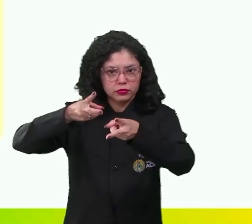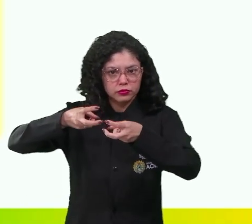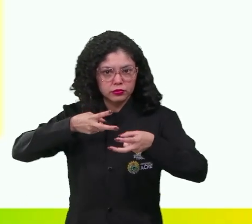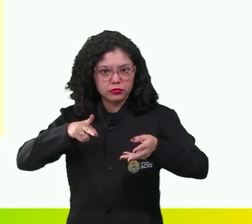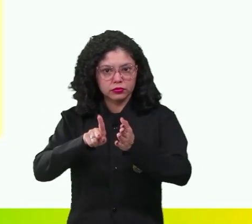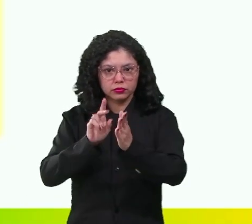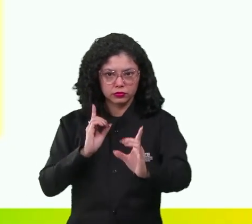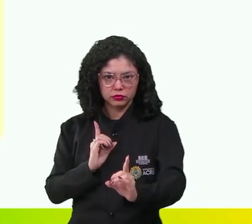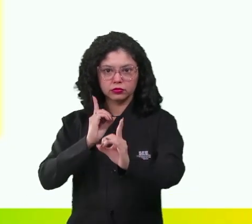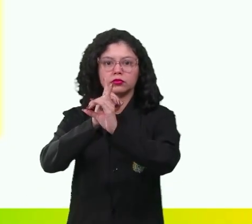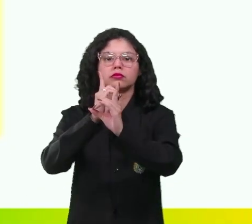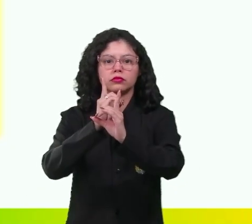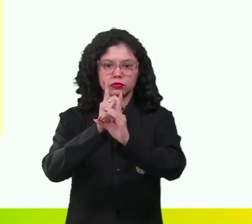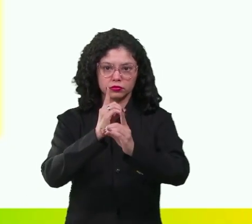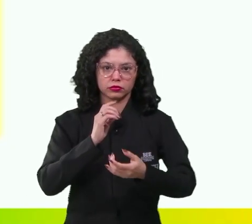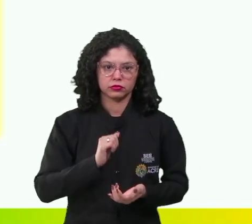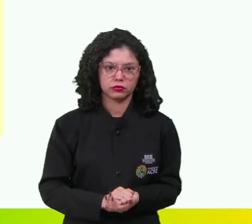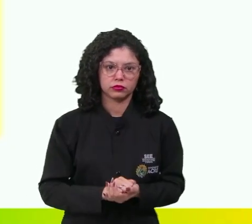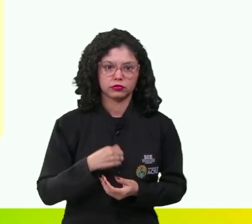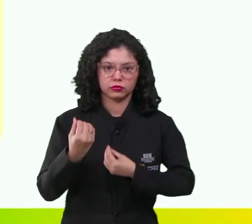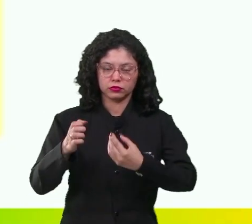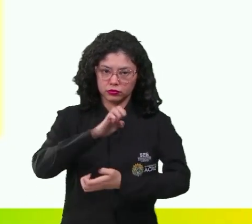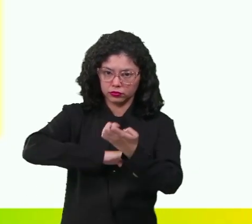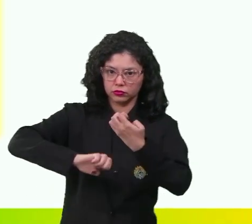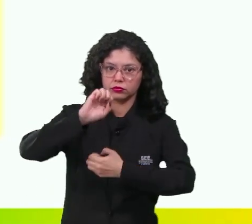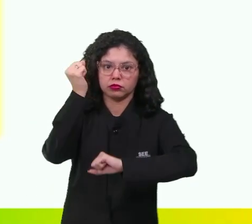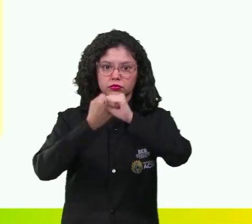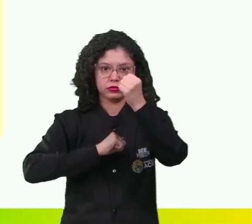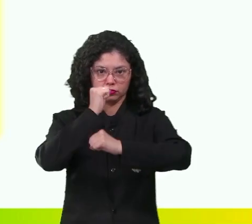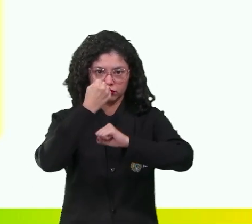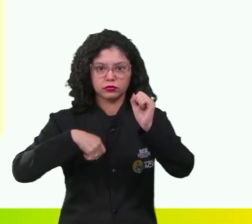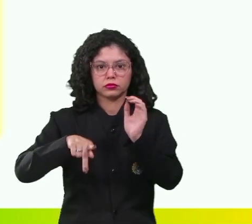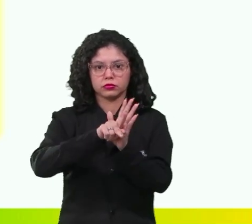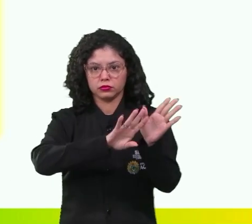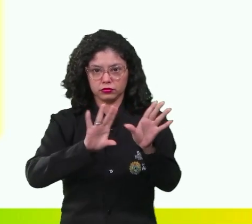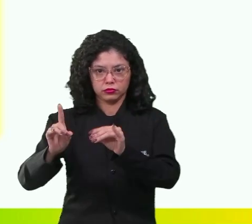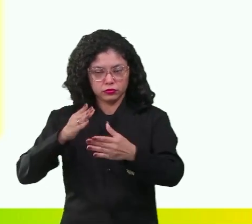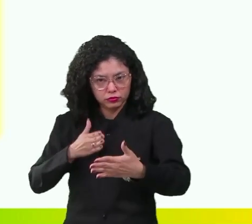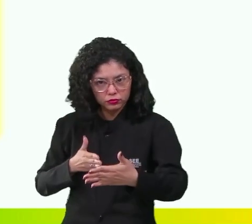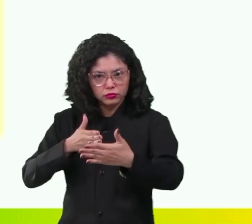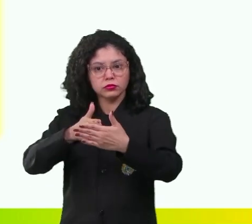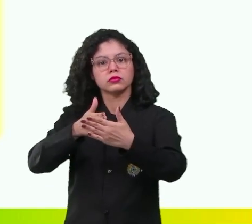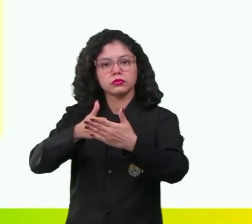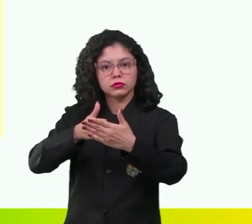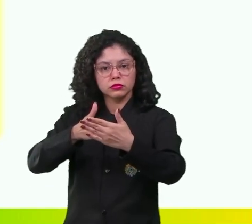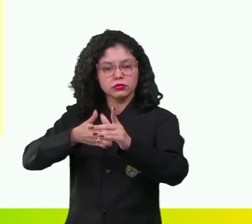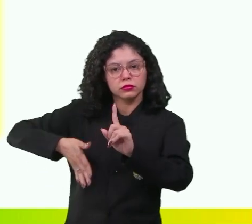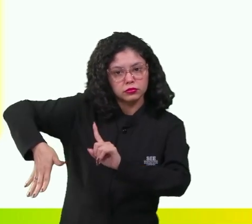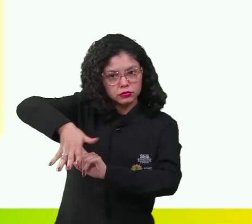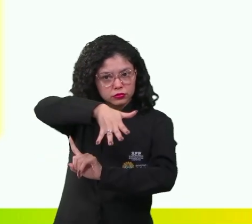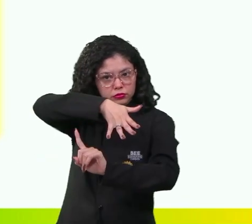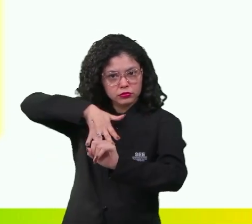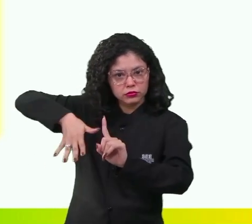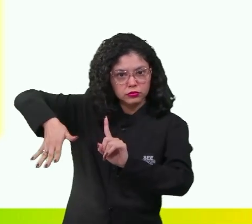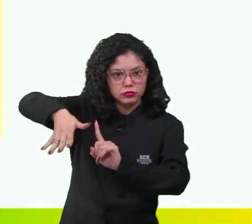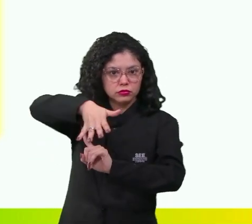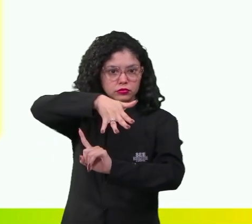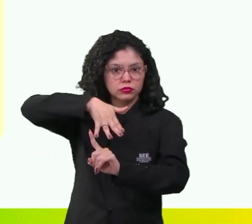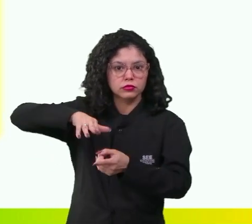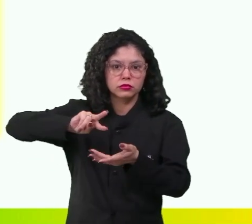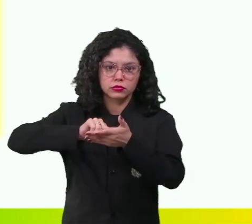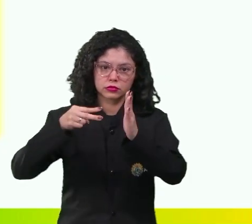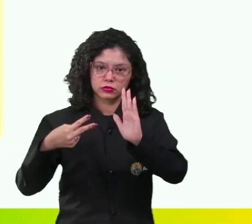uma exploração intensificada com a Revolução Industrial, levando a